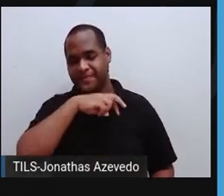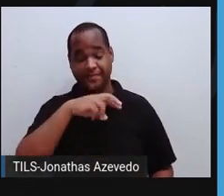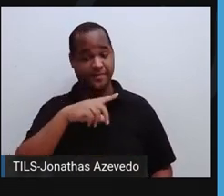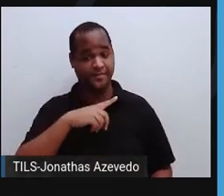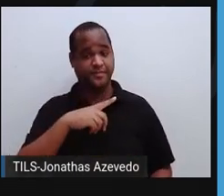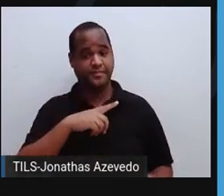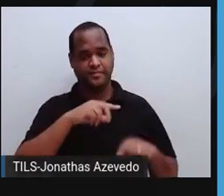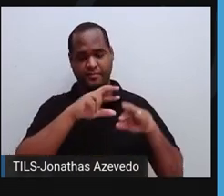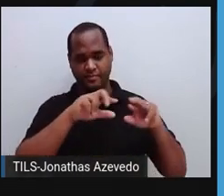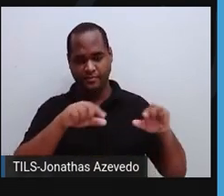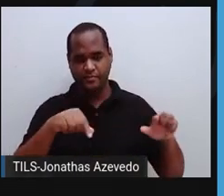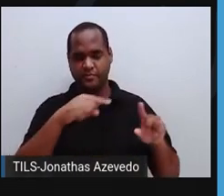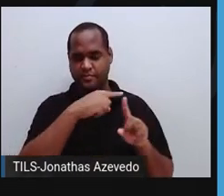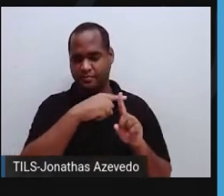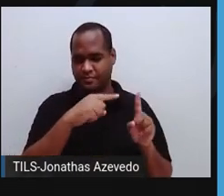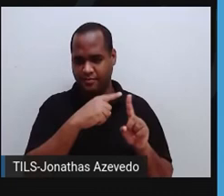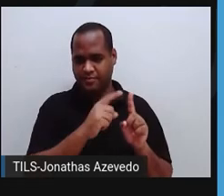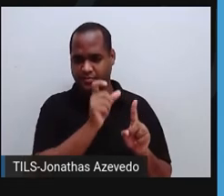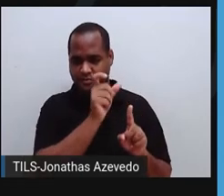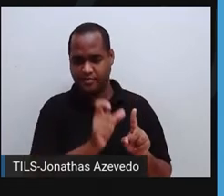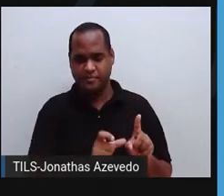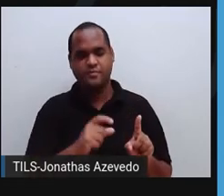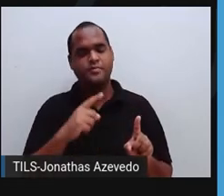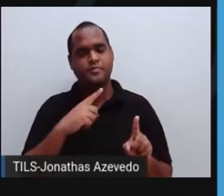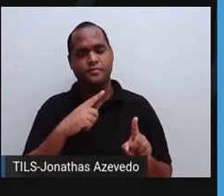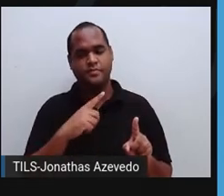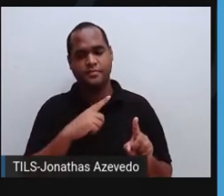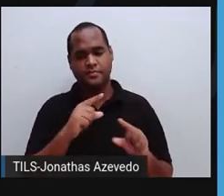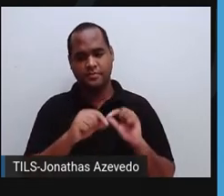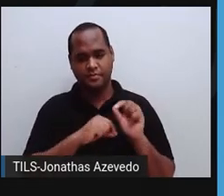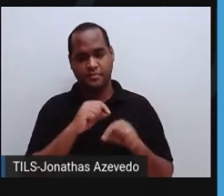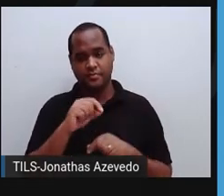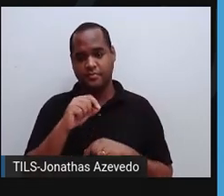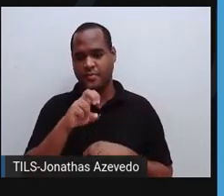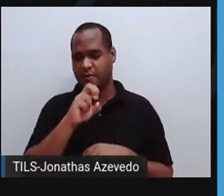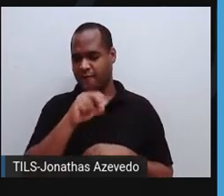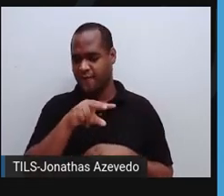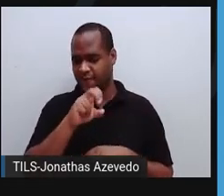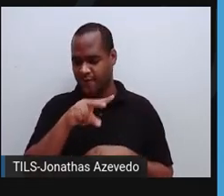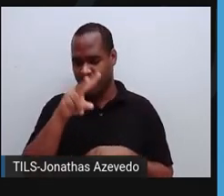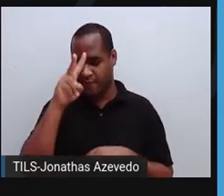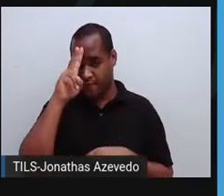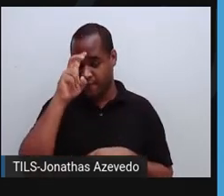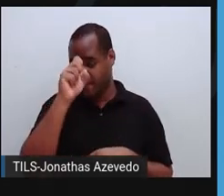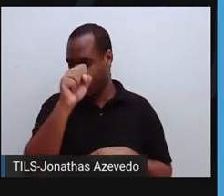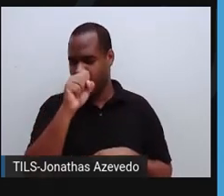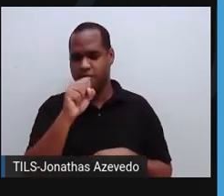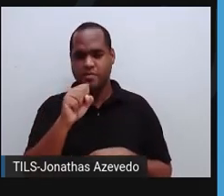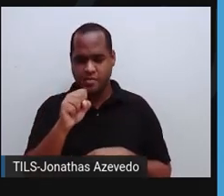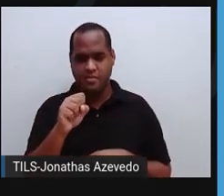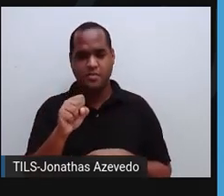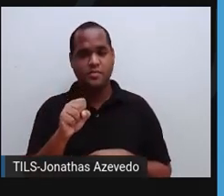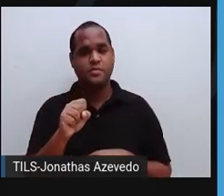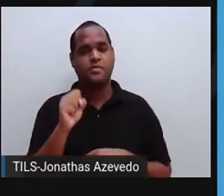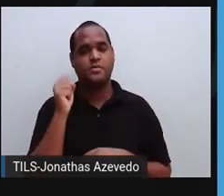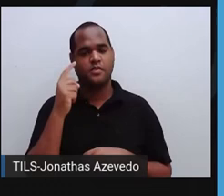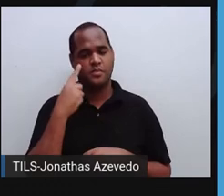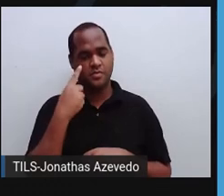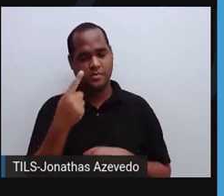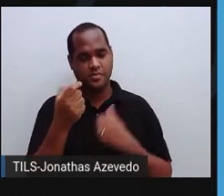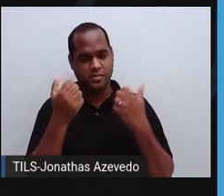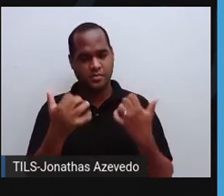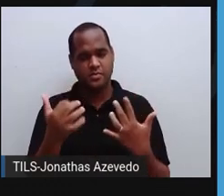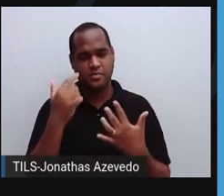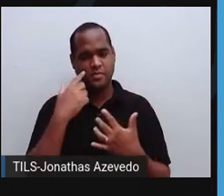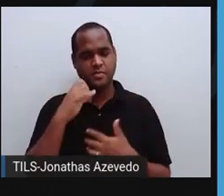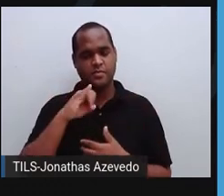semelhanças com a jararaca da costa, porém, o seu veneno é muito mais potente. E questionou-se, né? O que será?